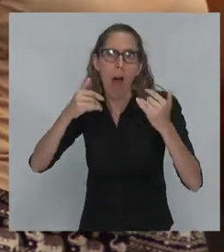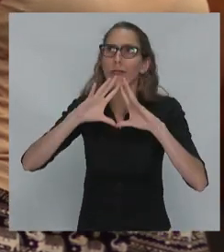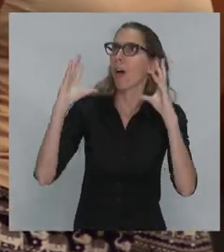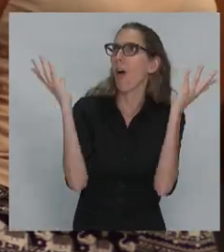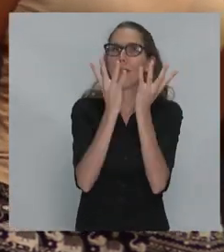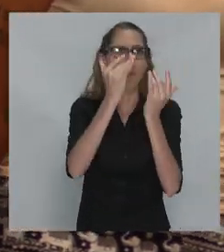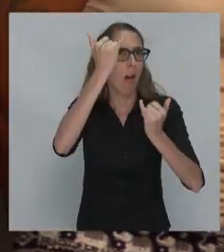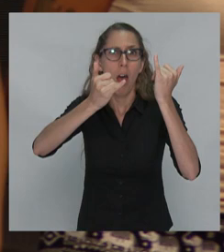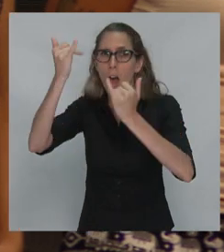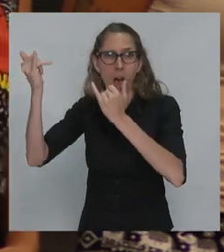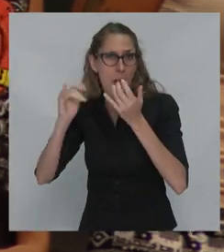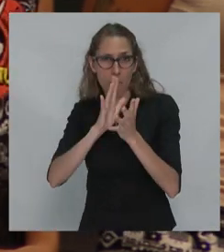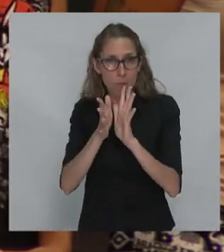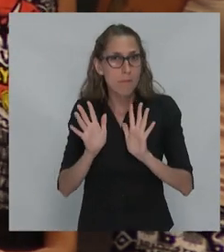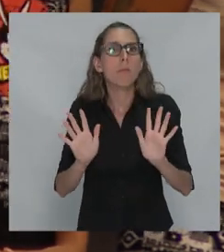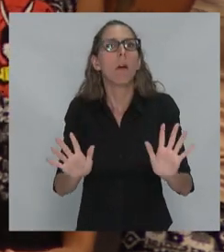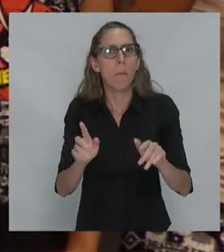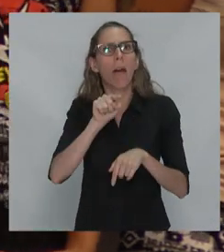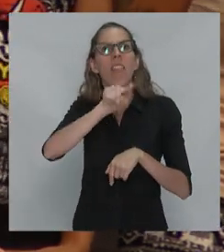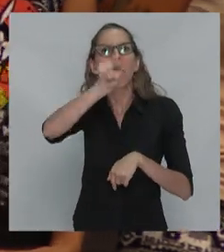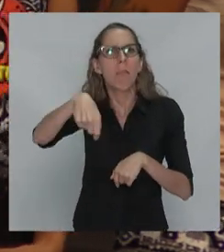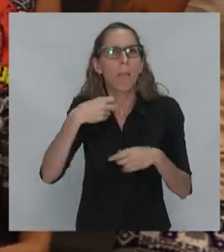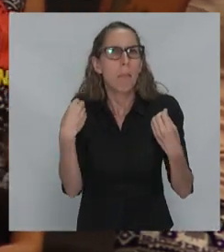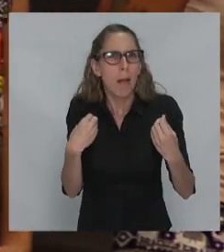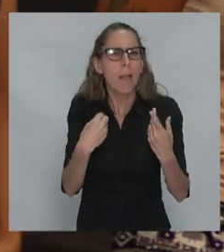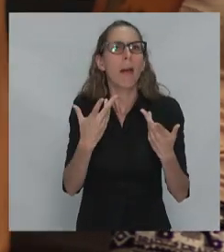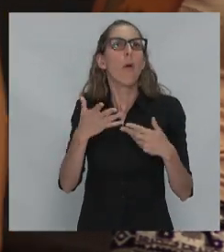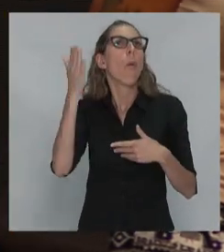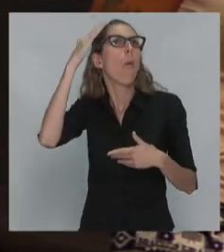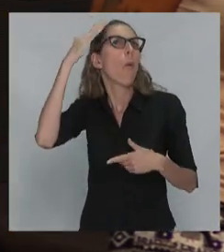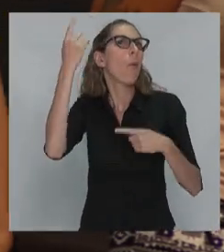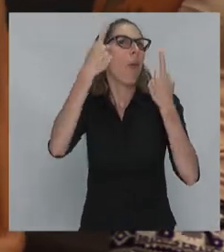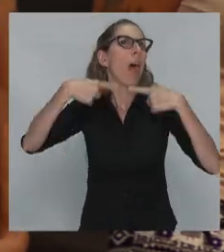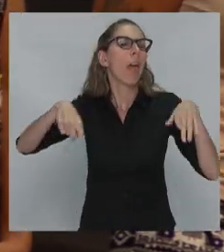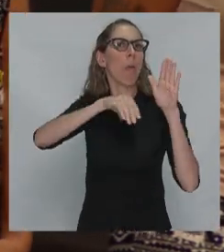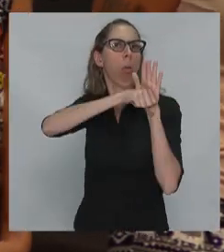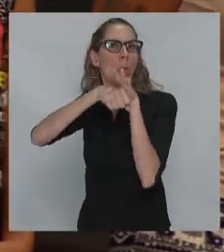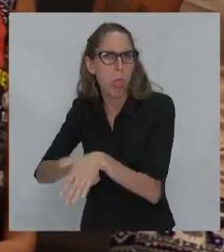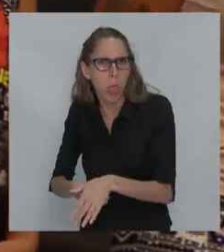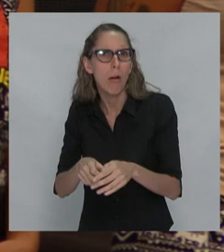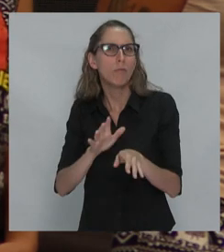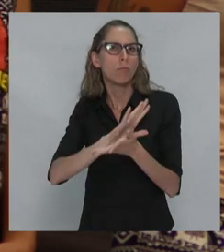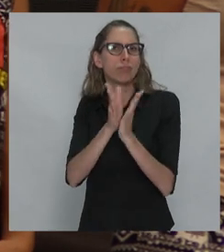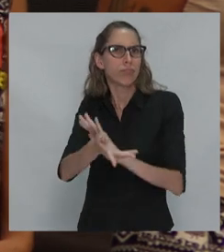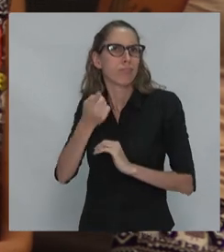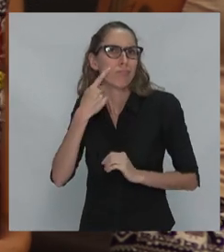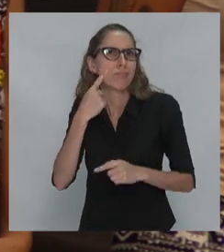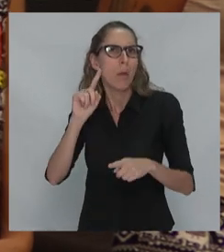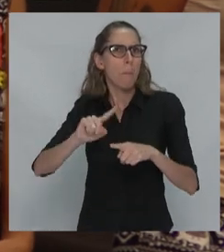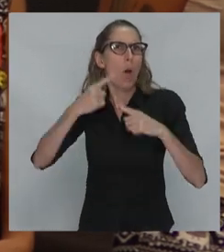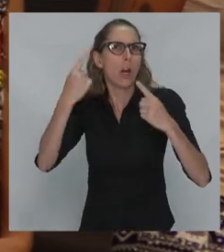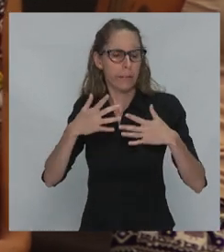que invisibiliza a cultura, os conhecimentos, a política e os corpos